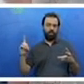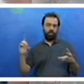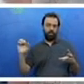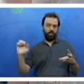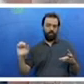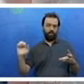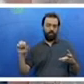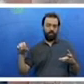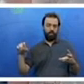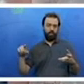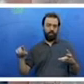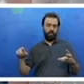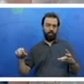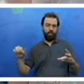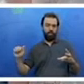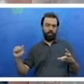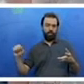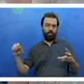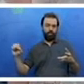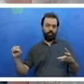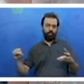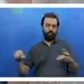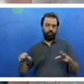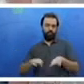uma grandeza e outra.